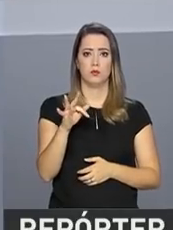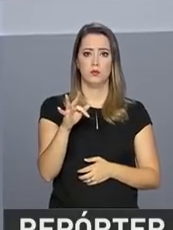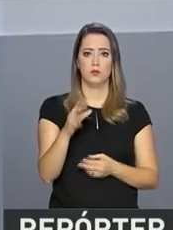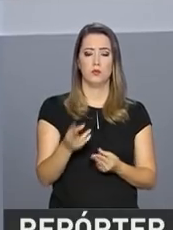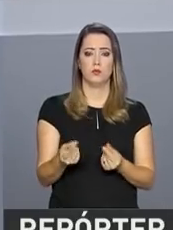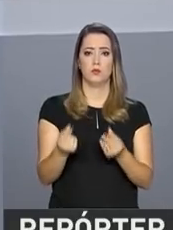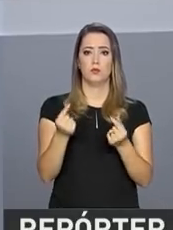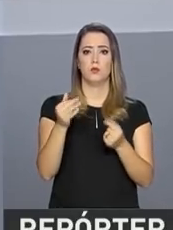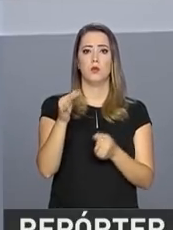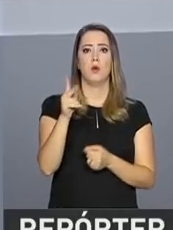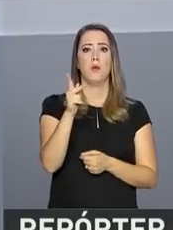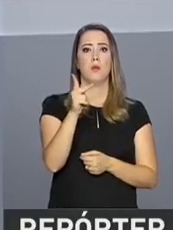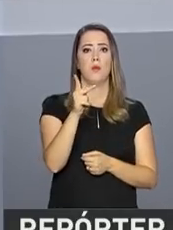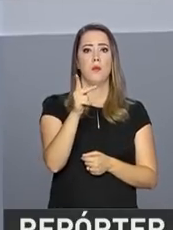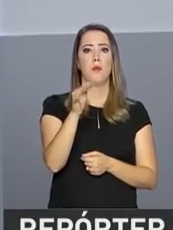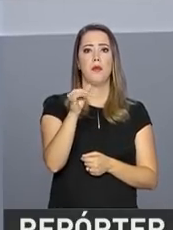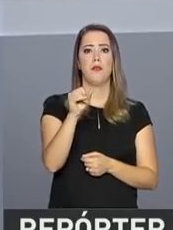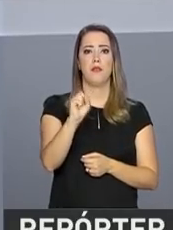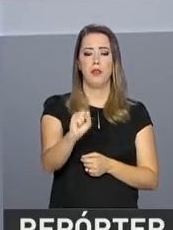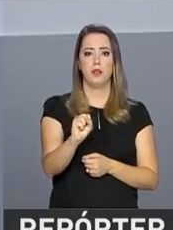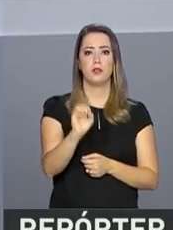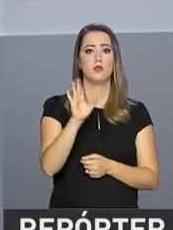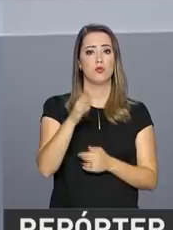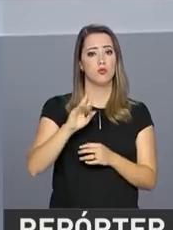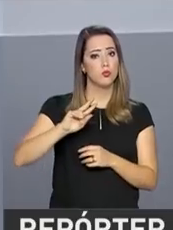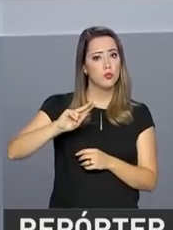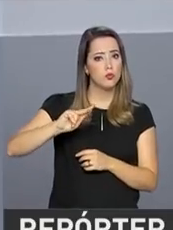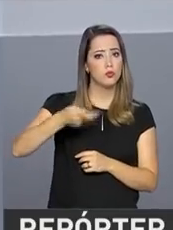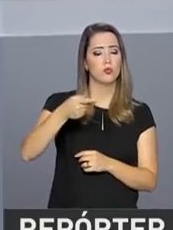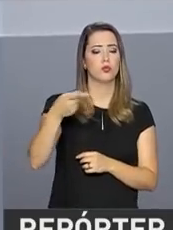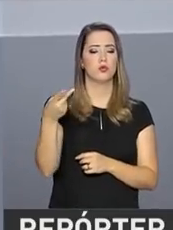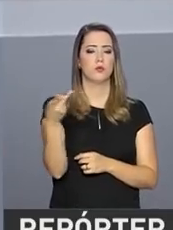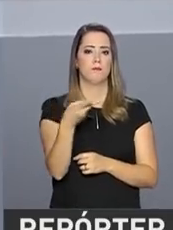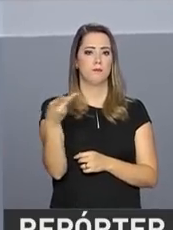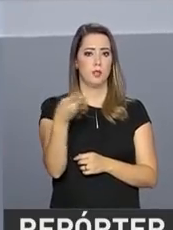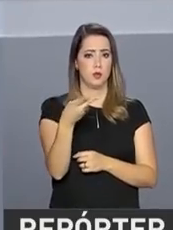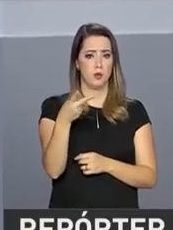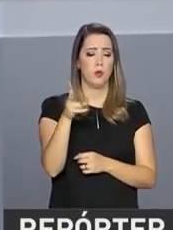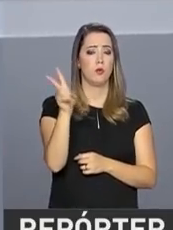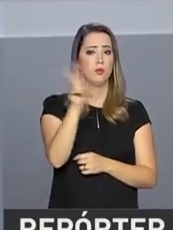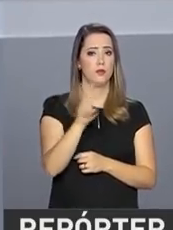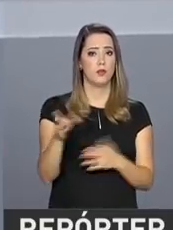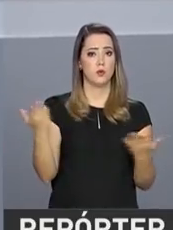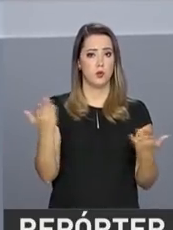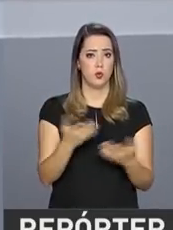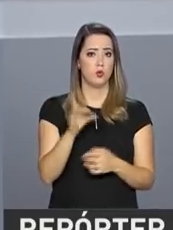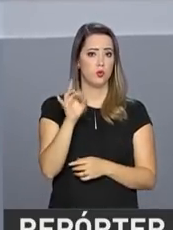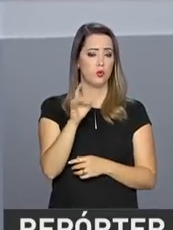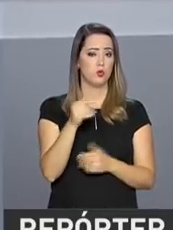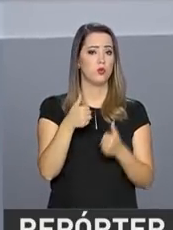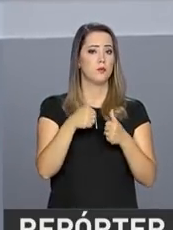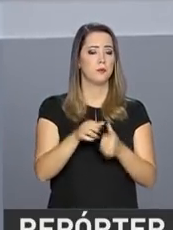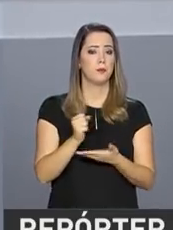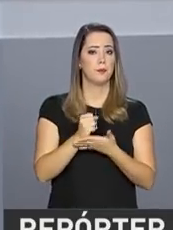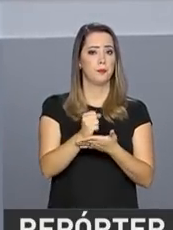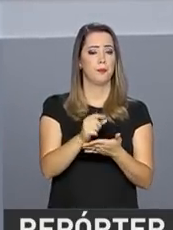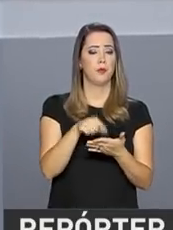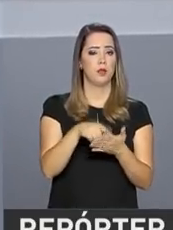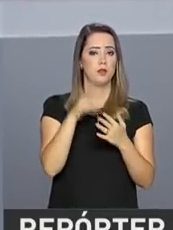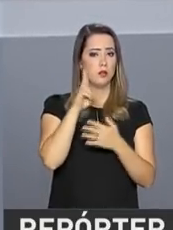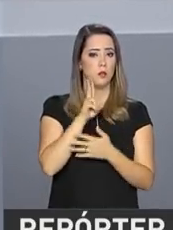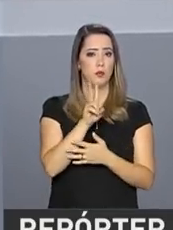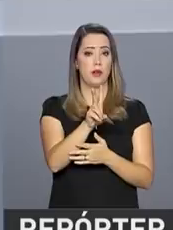de financiamento estudantil o pfl foram adiados pela segunda vez em vez de sair hoje eles só estarão disponíveis no dia